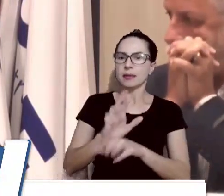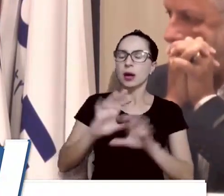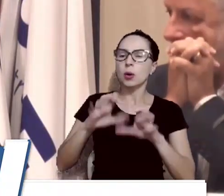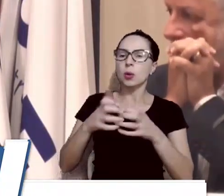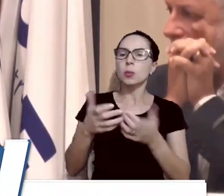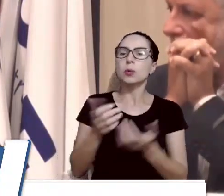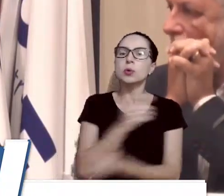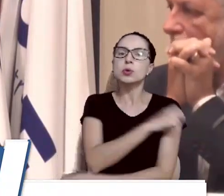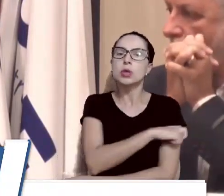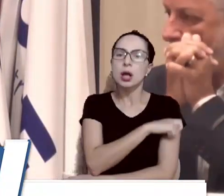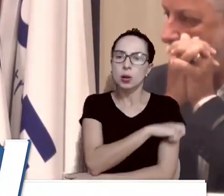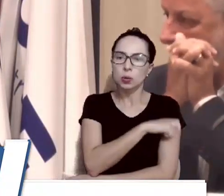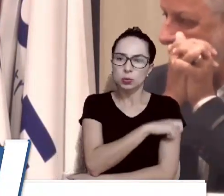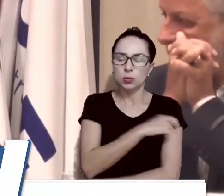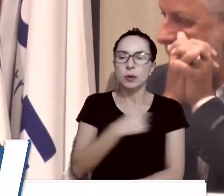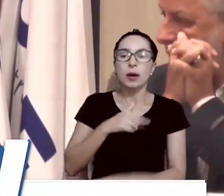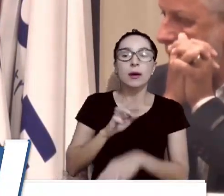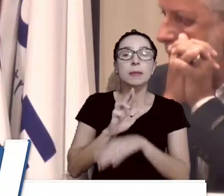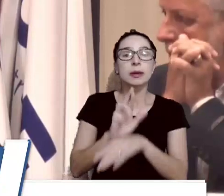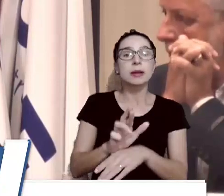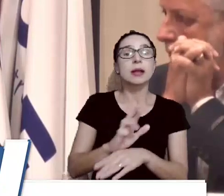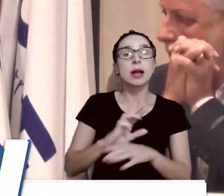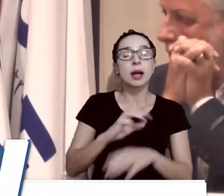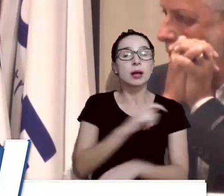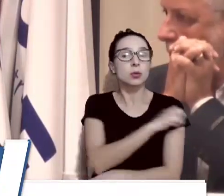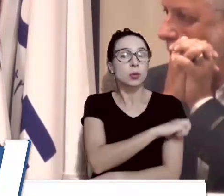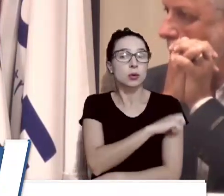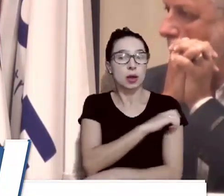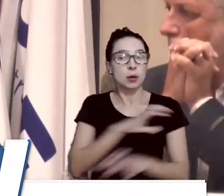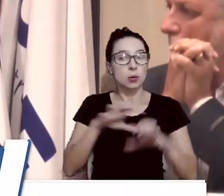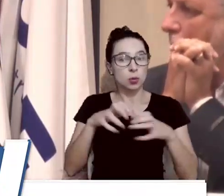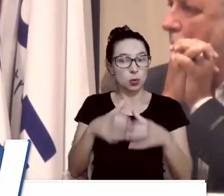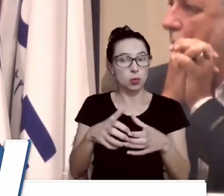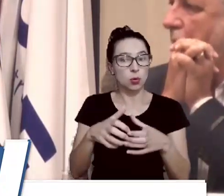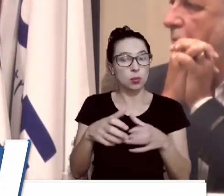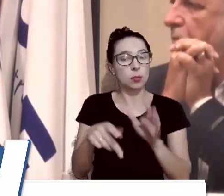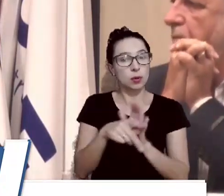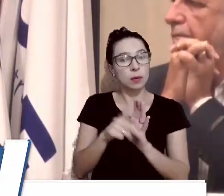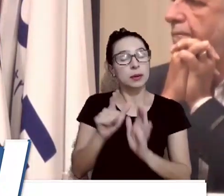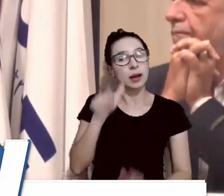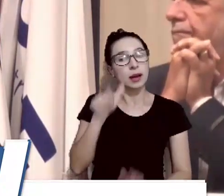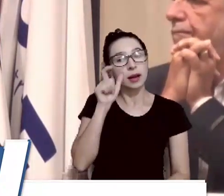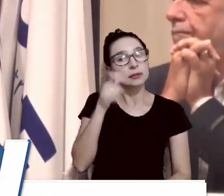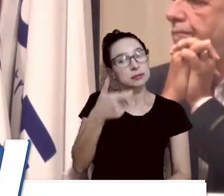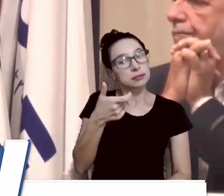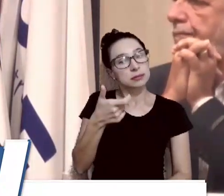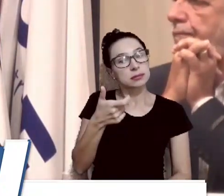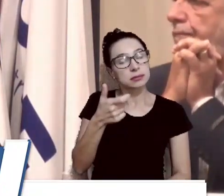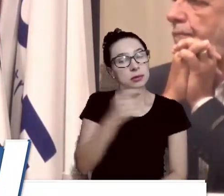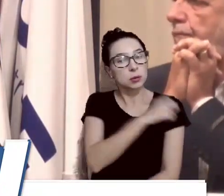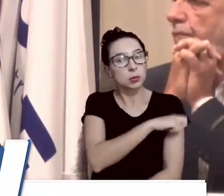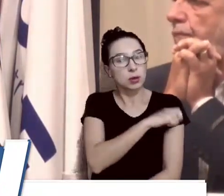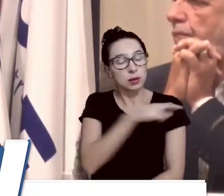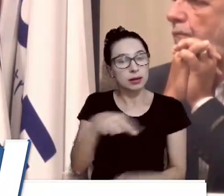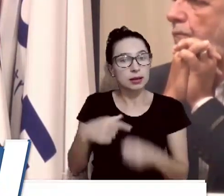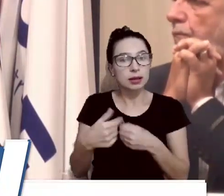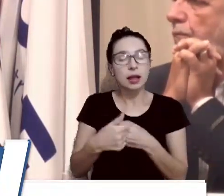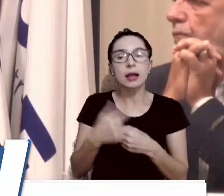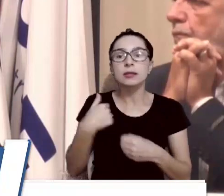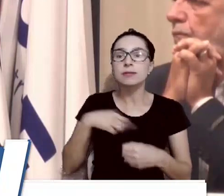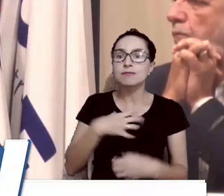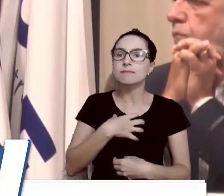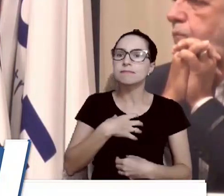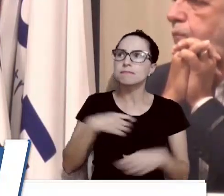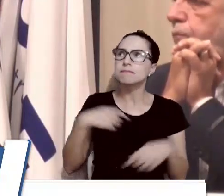de uma entidade estudantil para falar de um assunto que é de interesse dos estudantes da nossa cidade, e que a gente sentiu a necessidade de vir até aqui